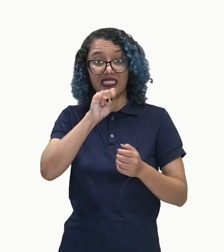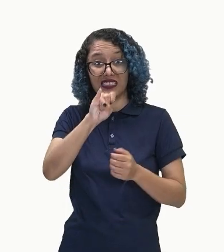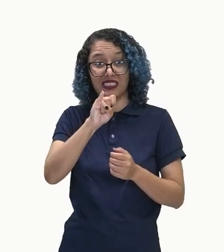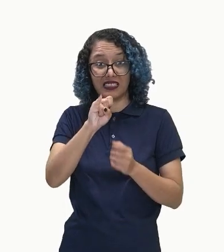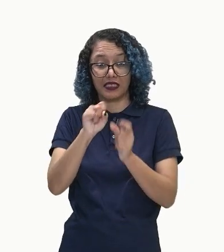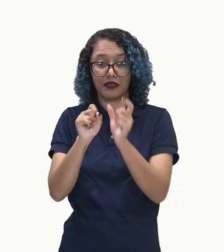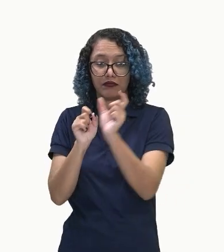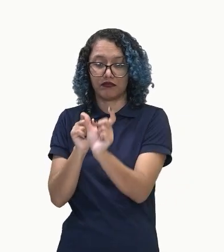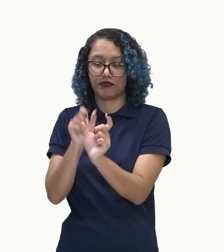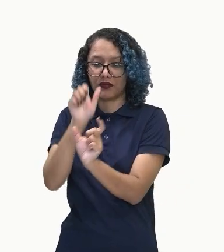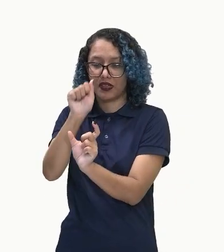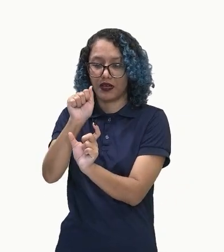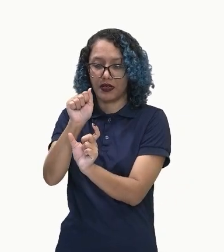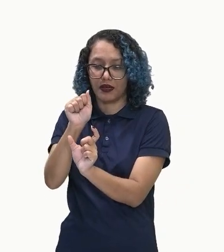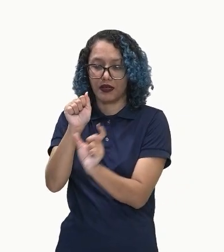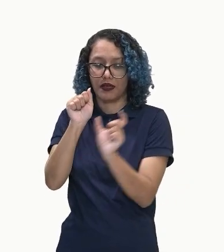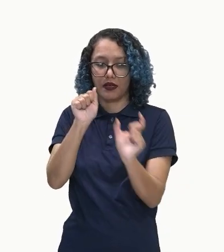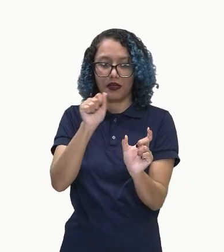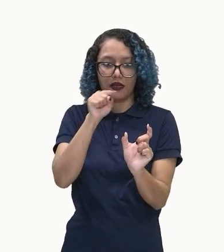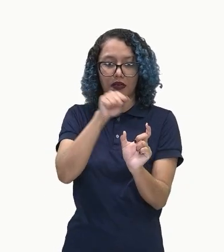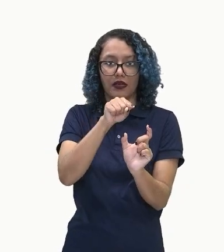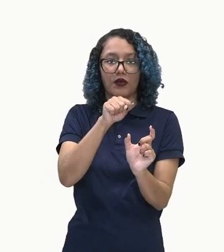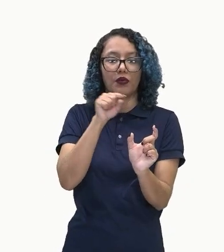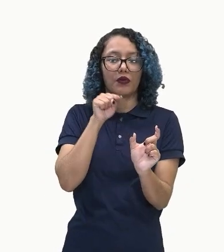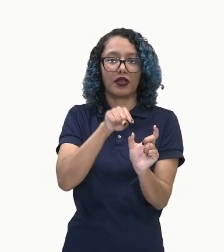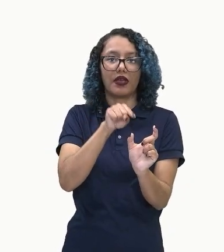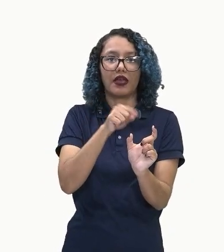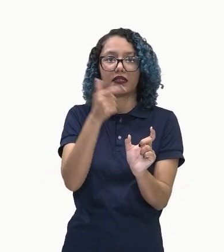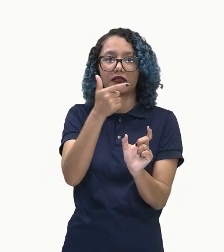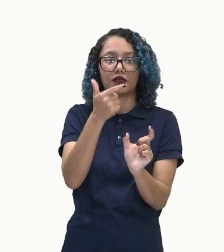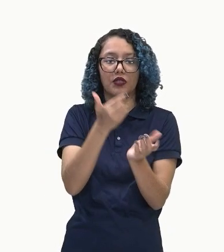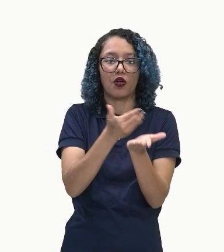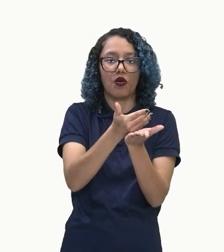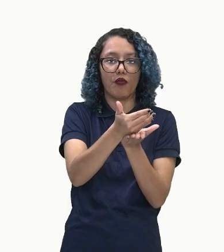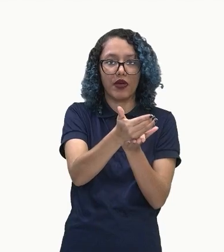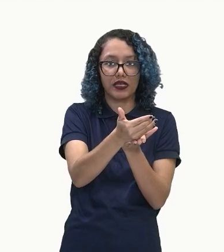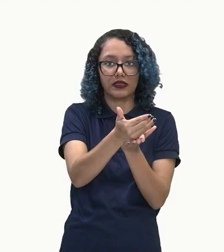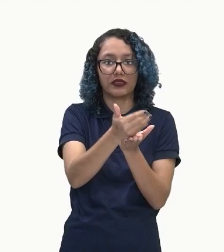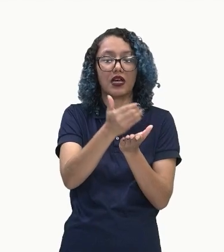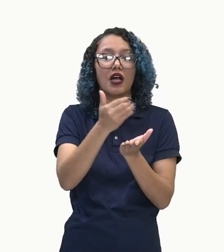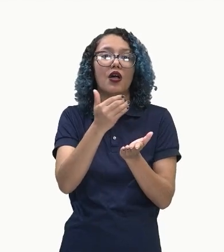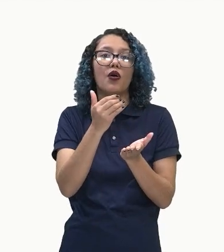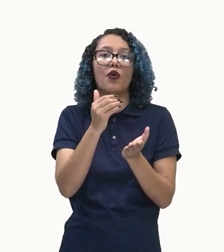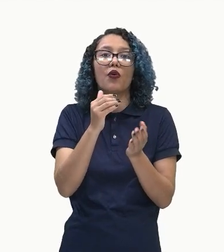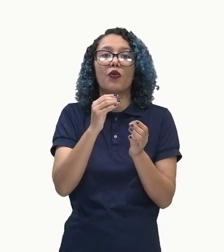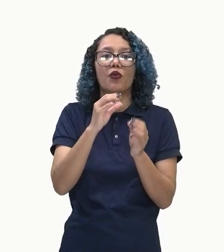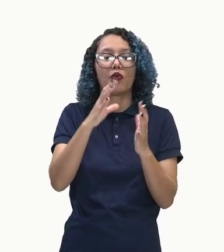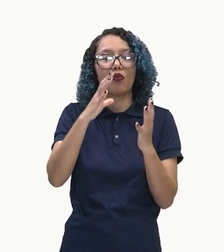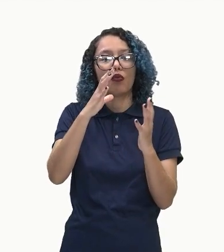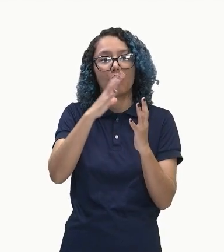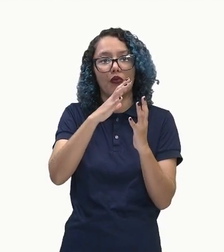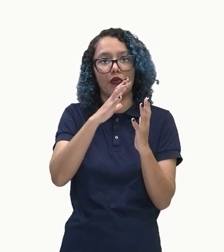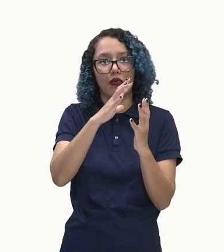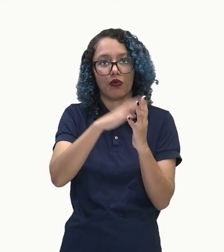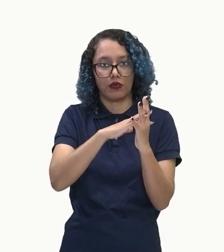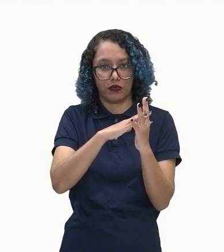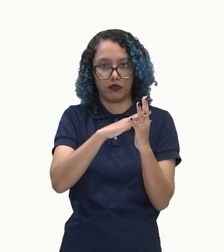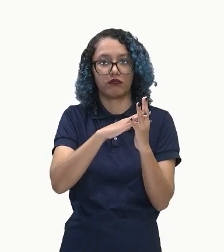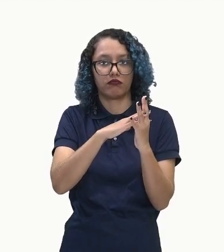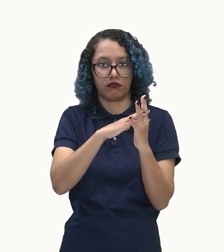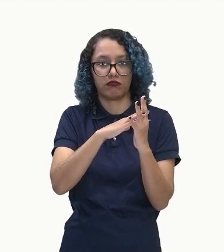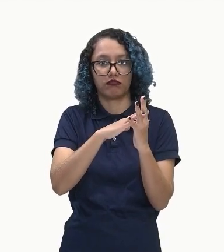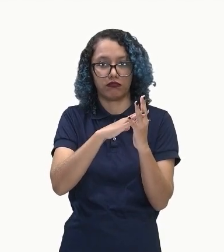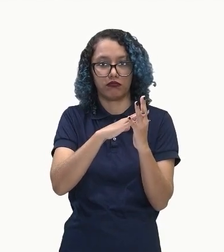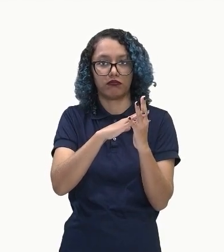sequência iniciar com consoante, tá? Com som de consoante, como é o, por exemplo, de car. Por isso que eu